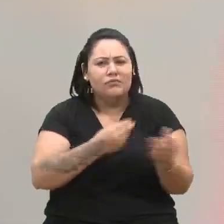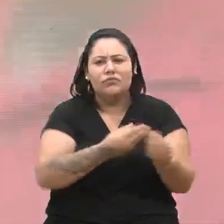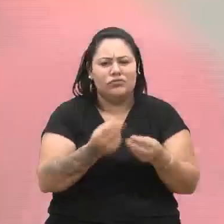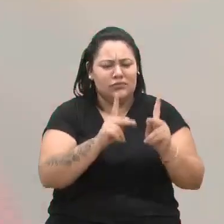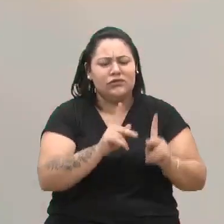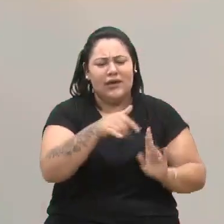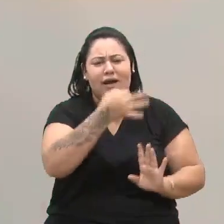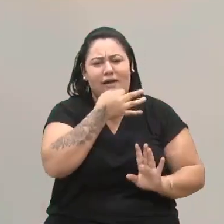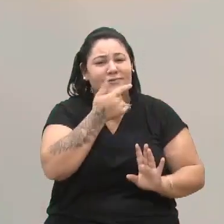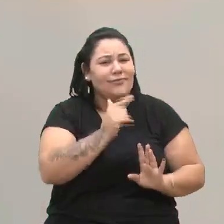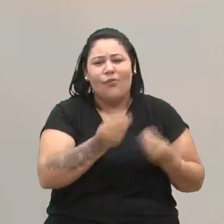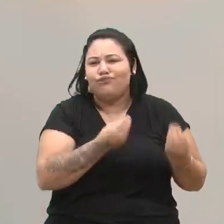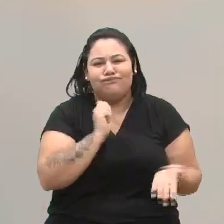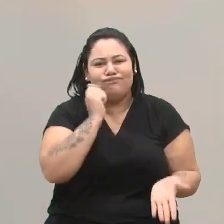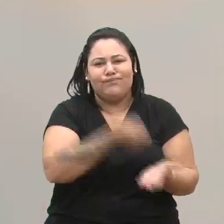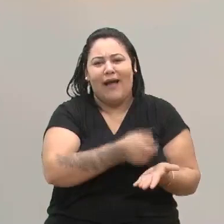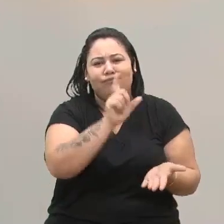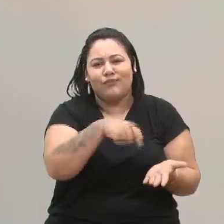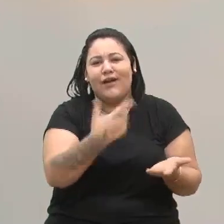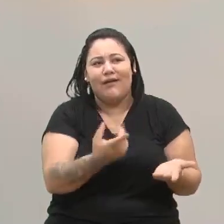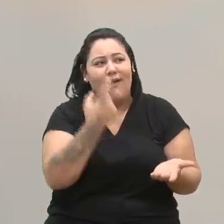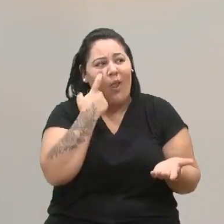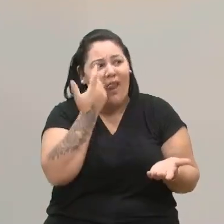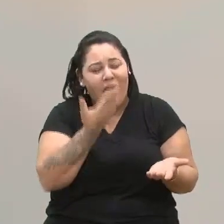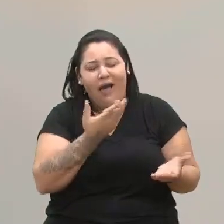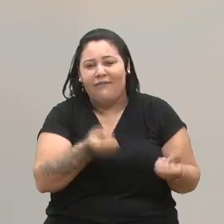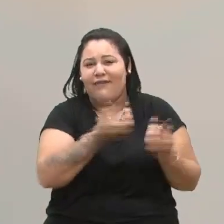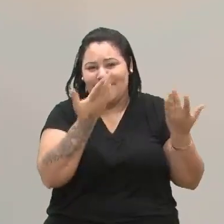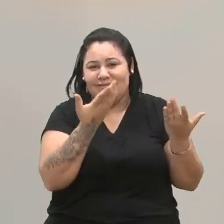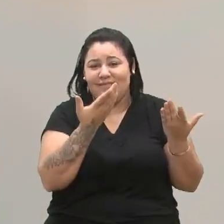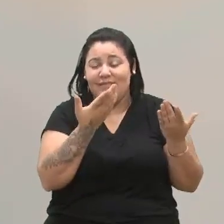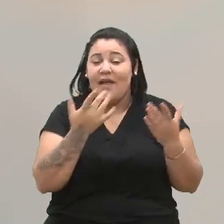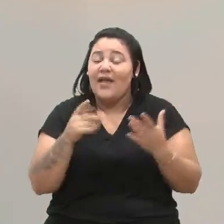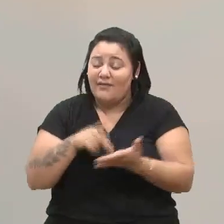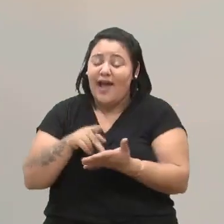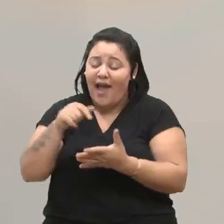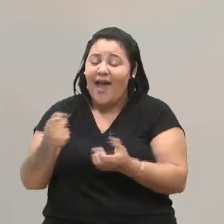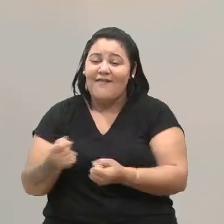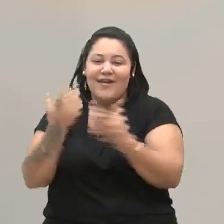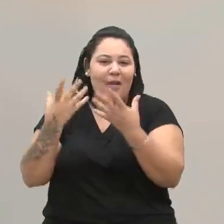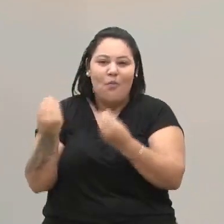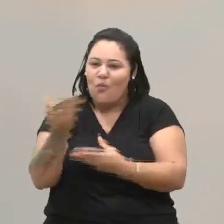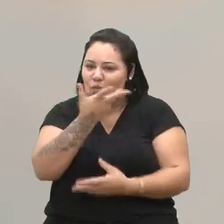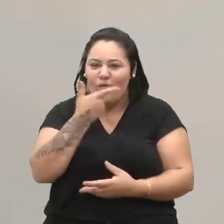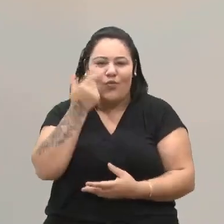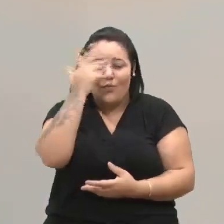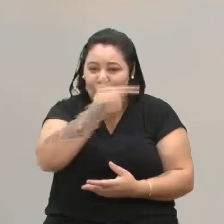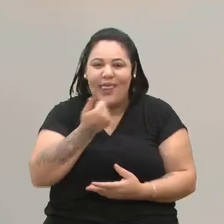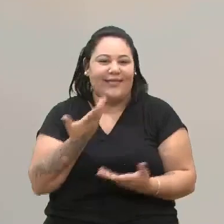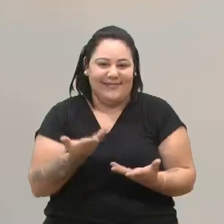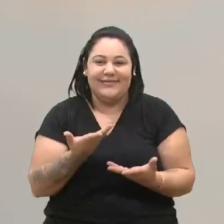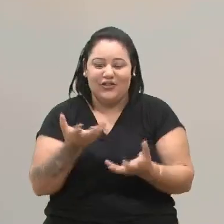realmente de pagarem o ingresso e assistirem à festa. Como uma festa muito bonita, proporcionando essa oportunidade é 2